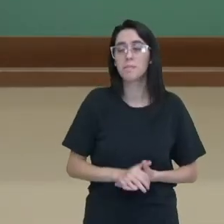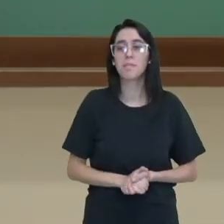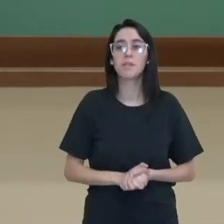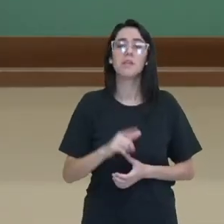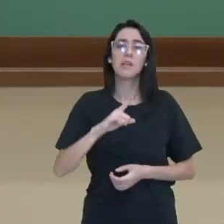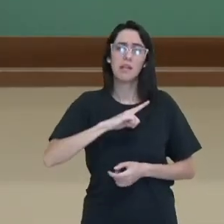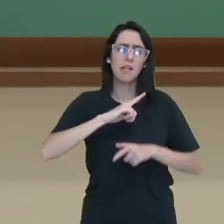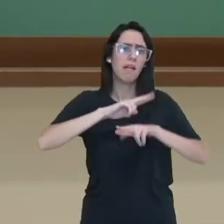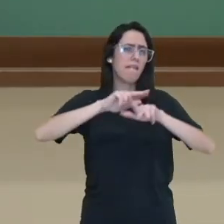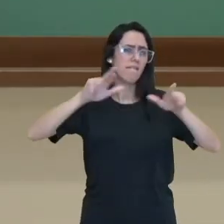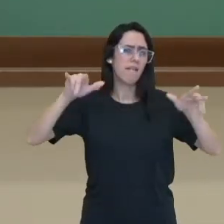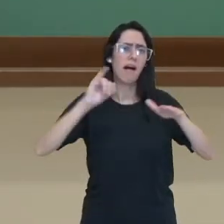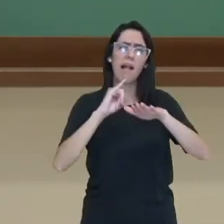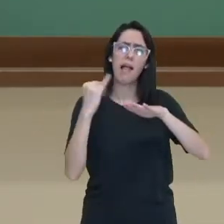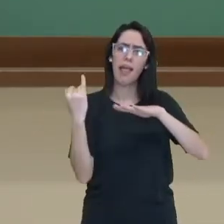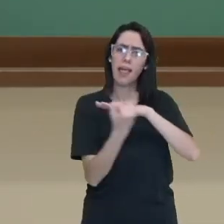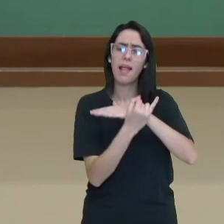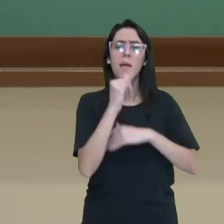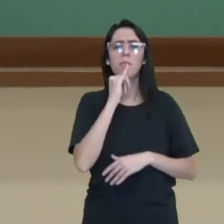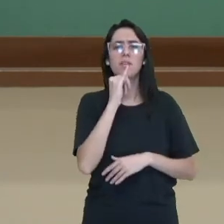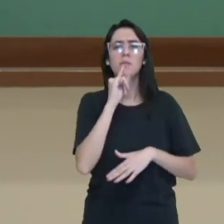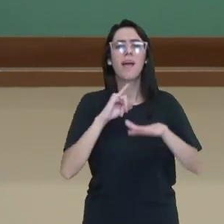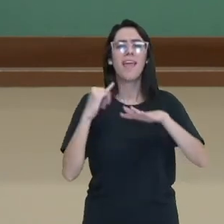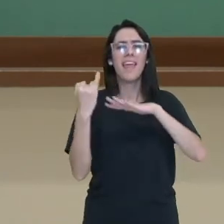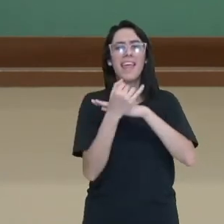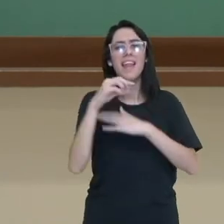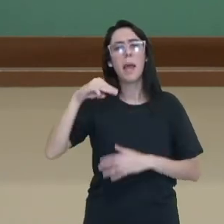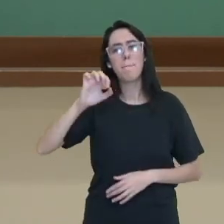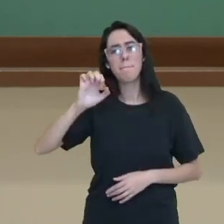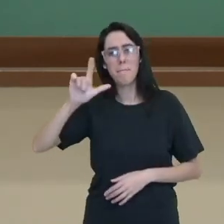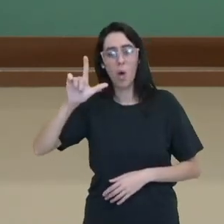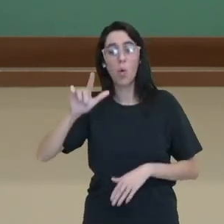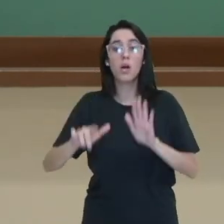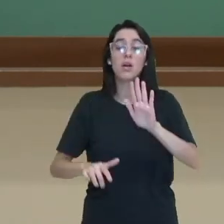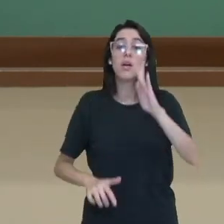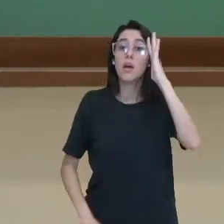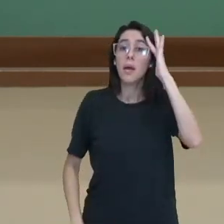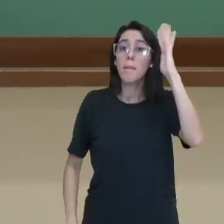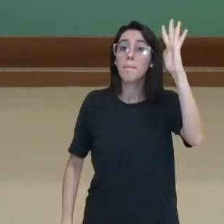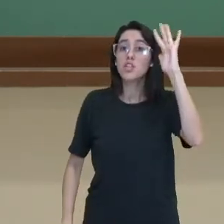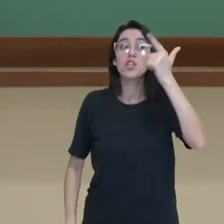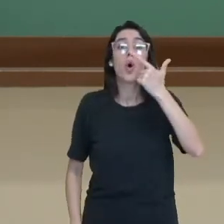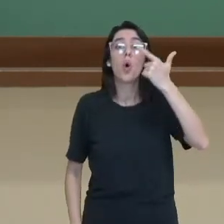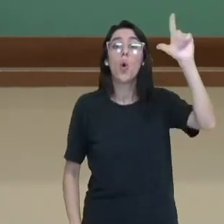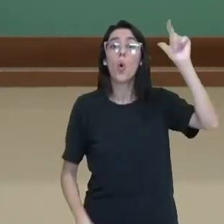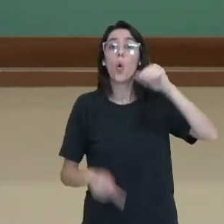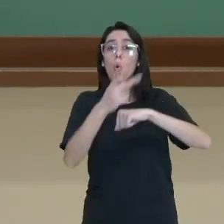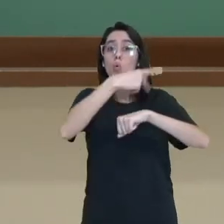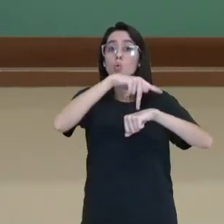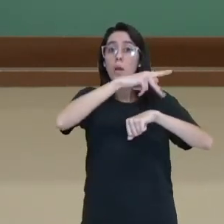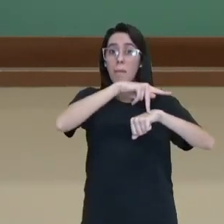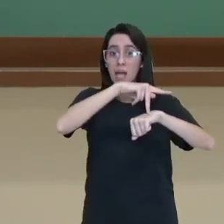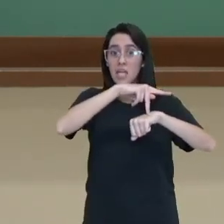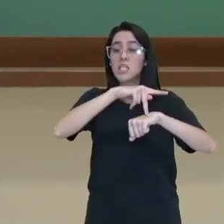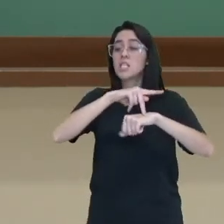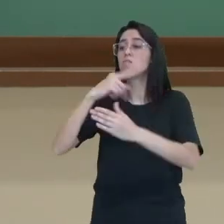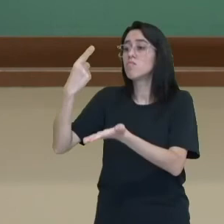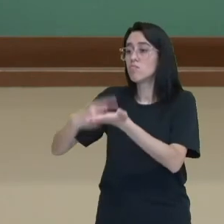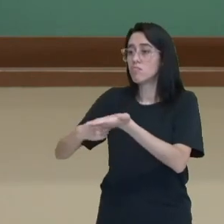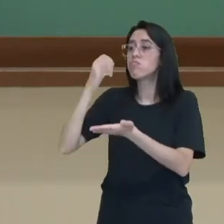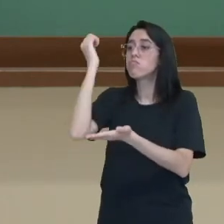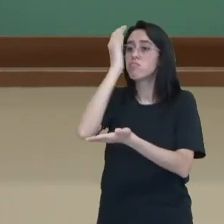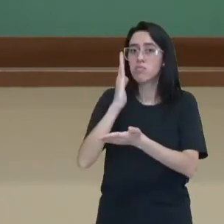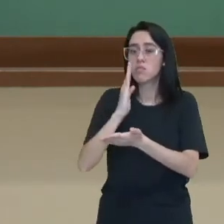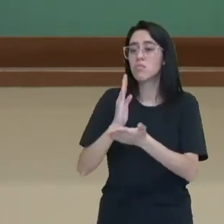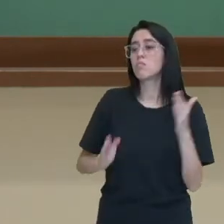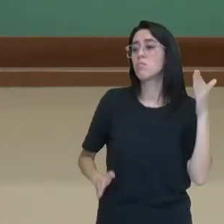temos várias ilhas, como por exemplo a Ilha do Mel. Imaginem que um outro país que tivesse acordos com o Brasil resolvessem